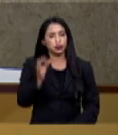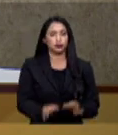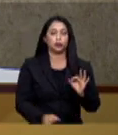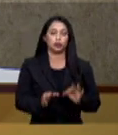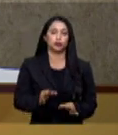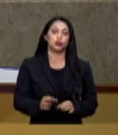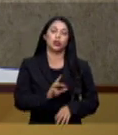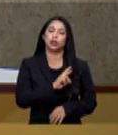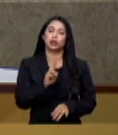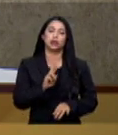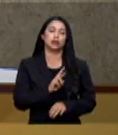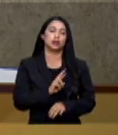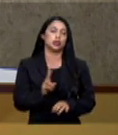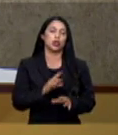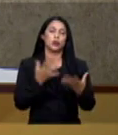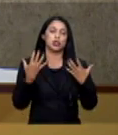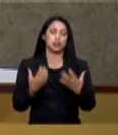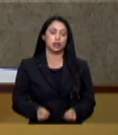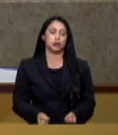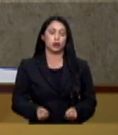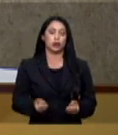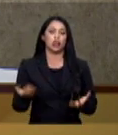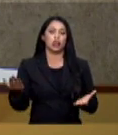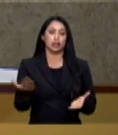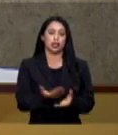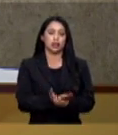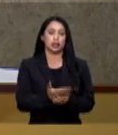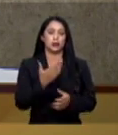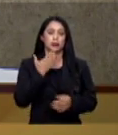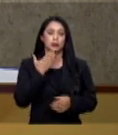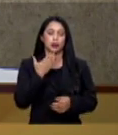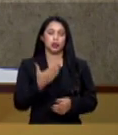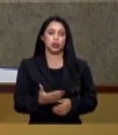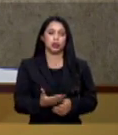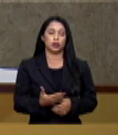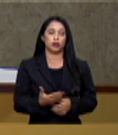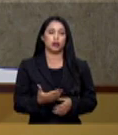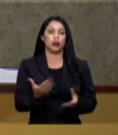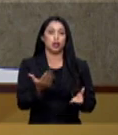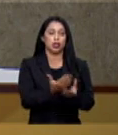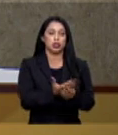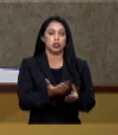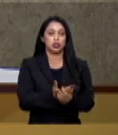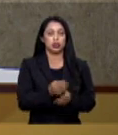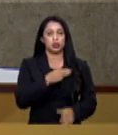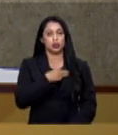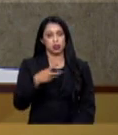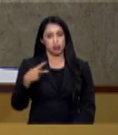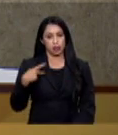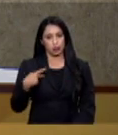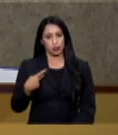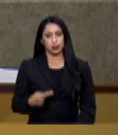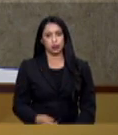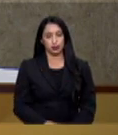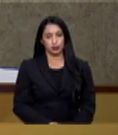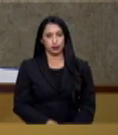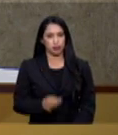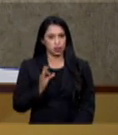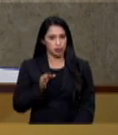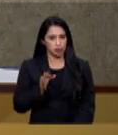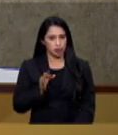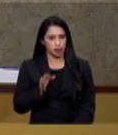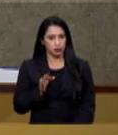julgava improcedente a ação, solicitando a remessa de peças ao Ministério Público. Isso. Está